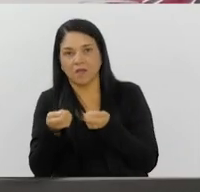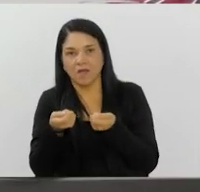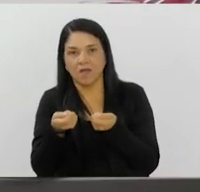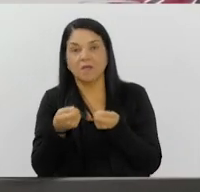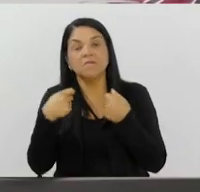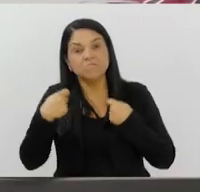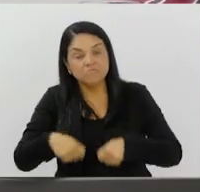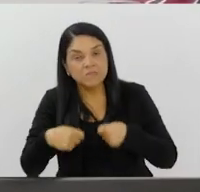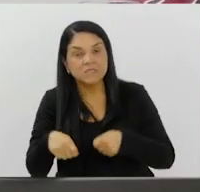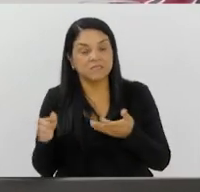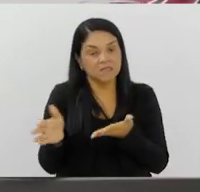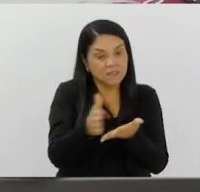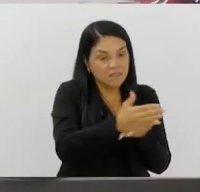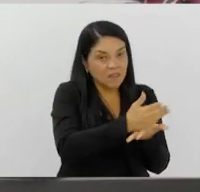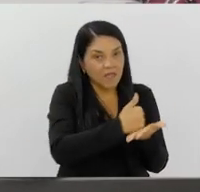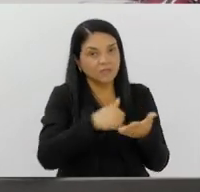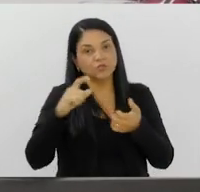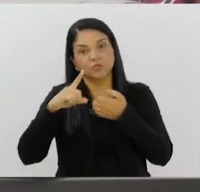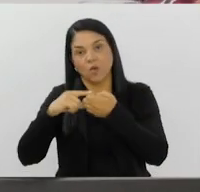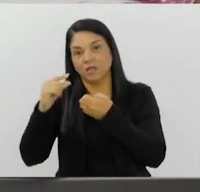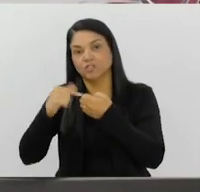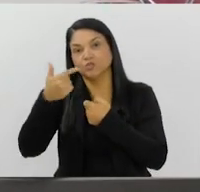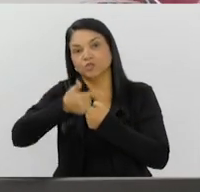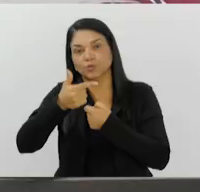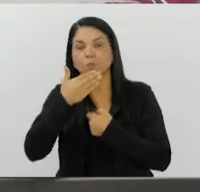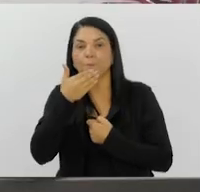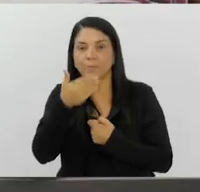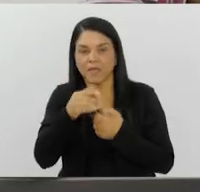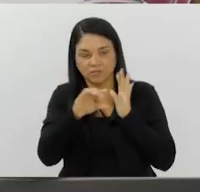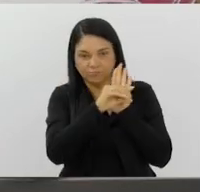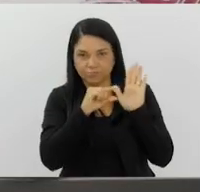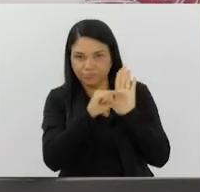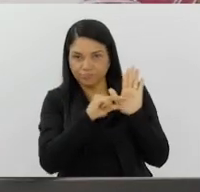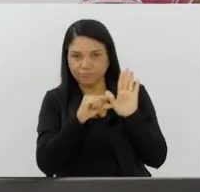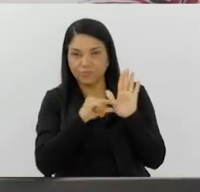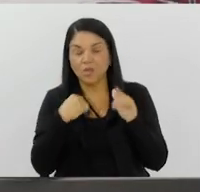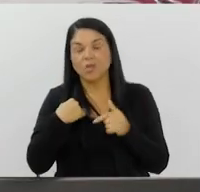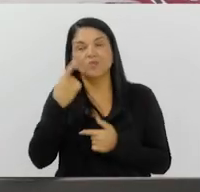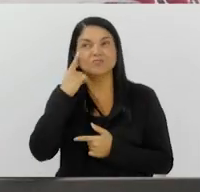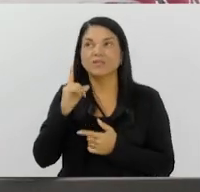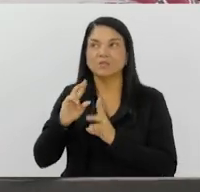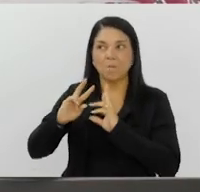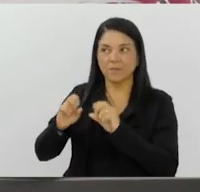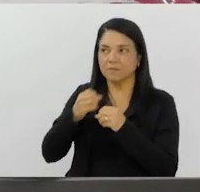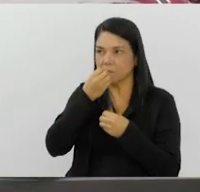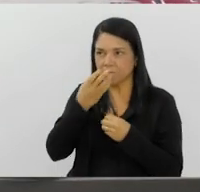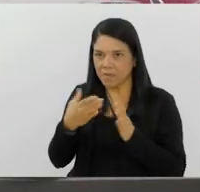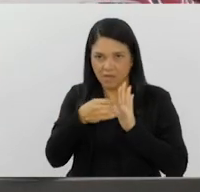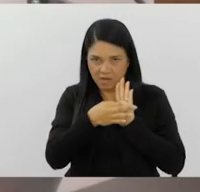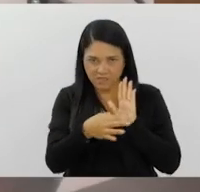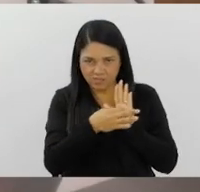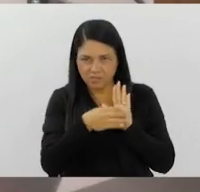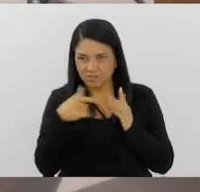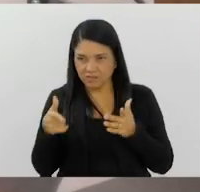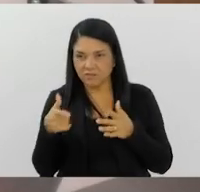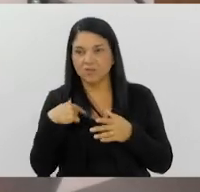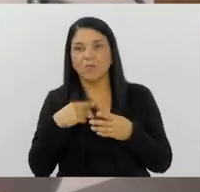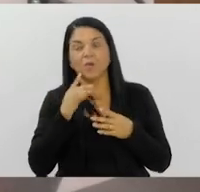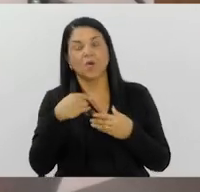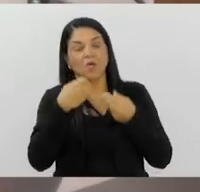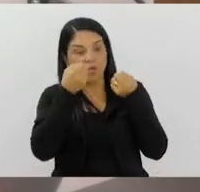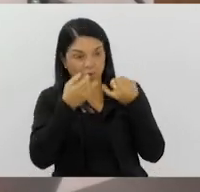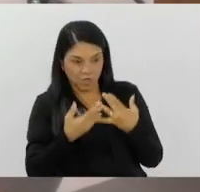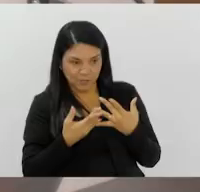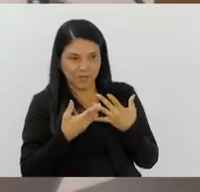esses dados que o artigo sego pede eu não sei se eu percebi bem a tua crítica eh não então posso colocar da seguinte